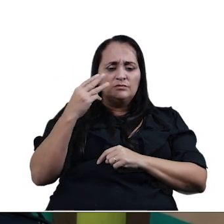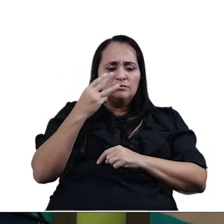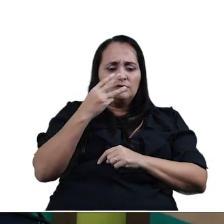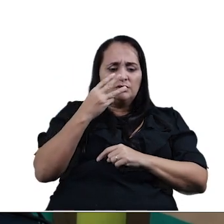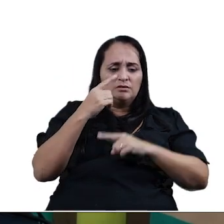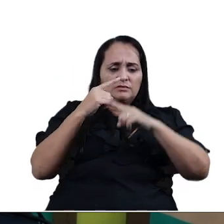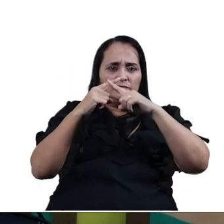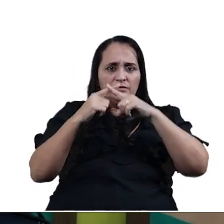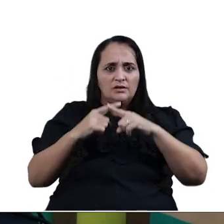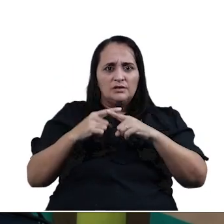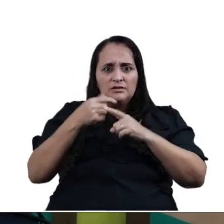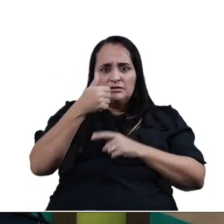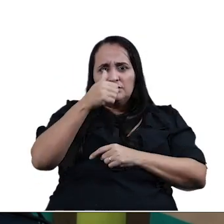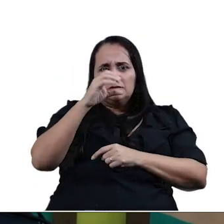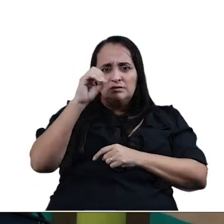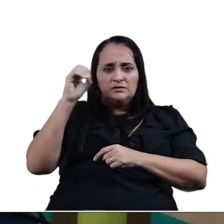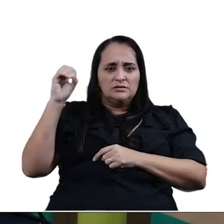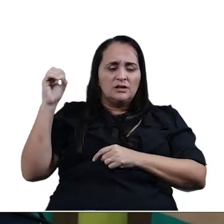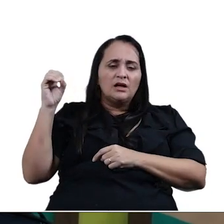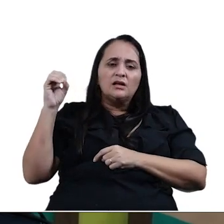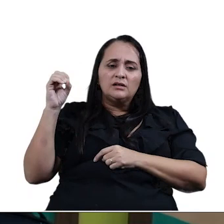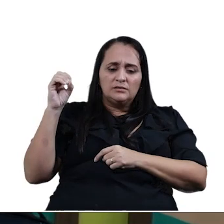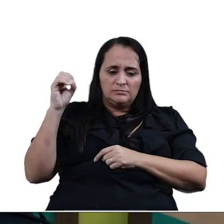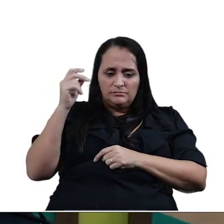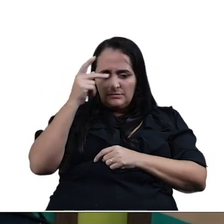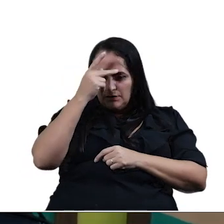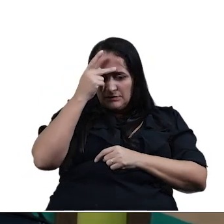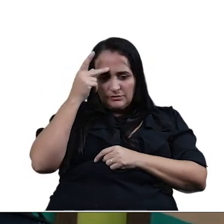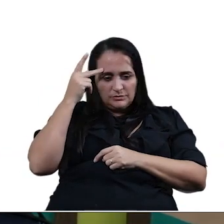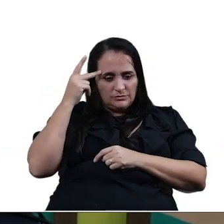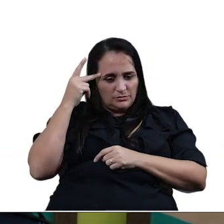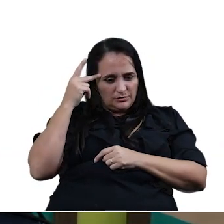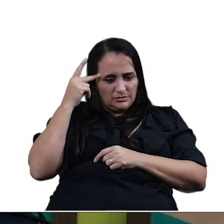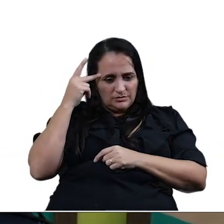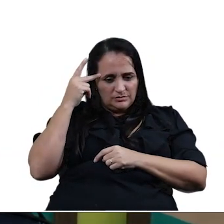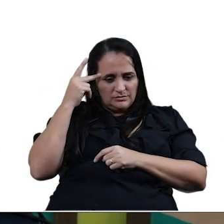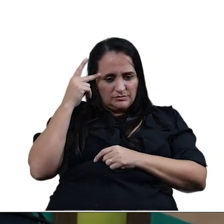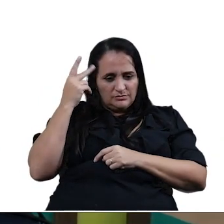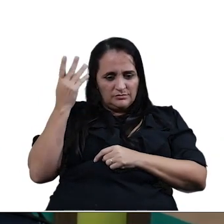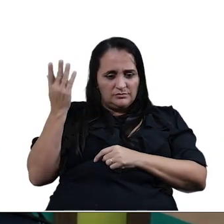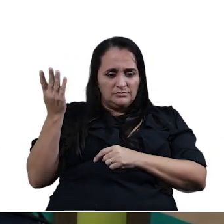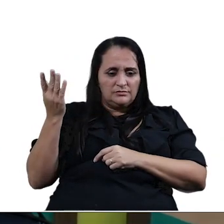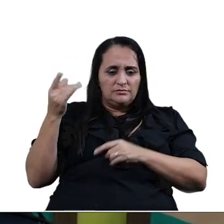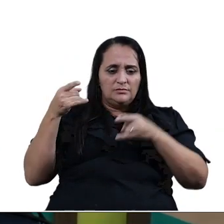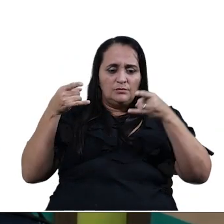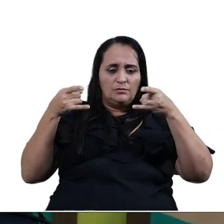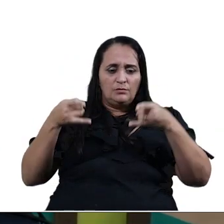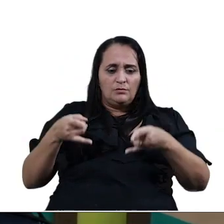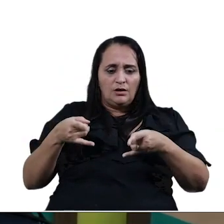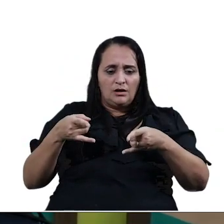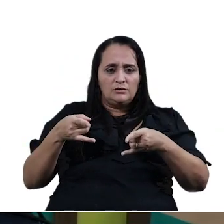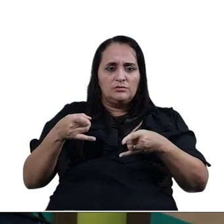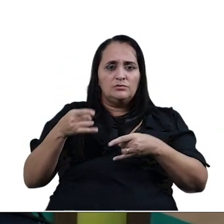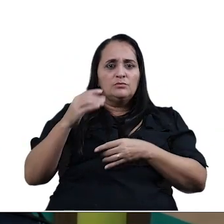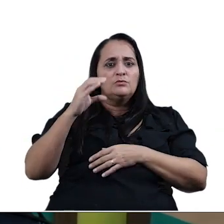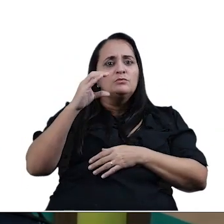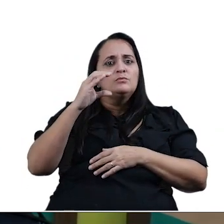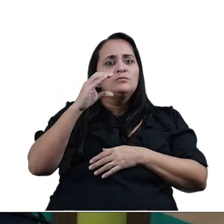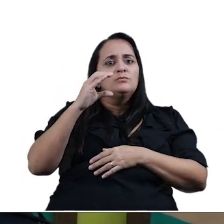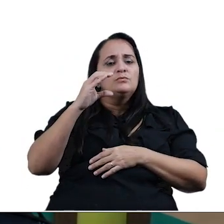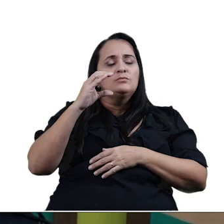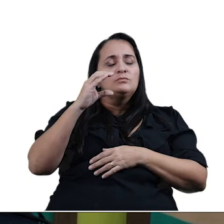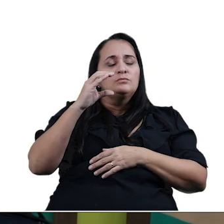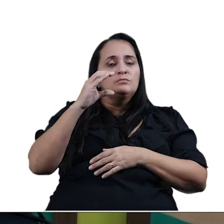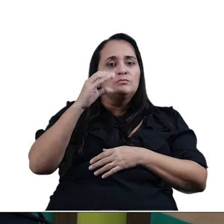vezes 100. Um hotel com 100 pessoas, um quarto com 100. Seria a ordem das